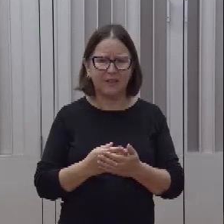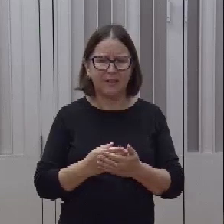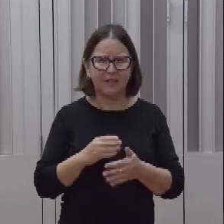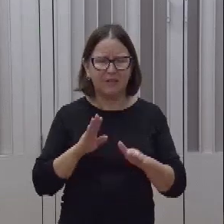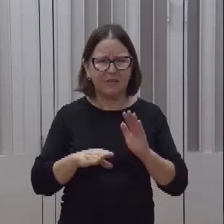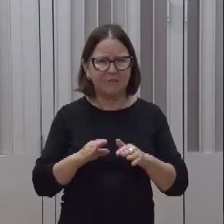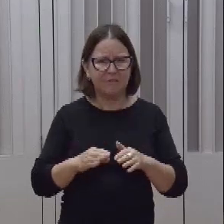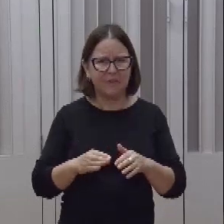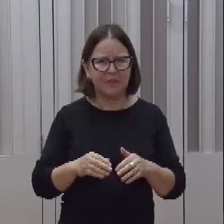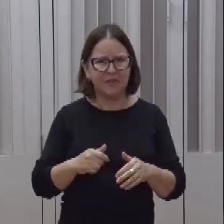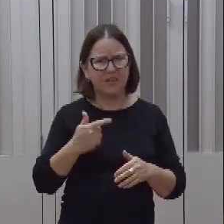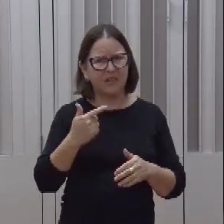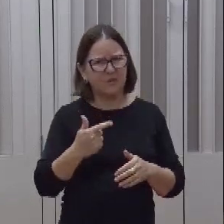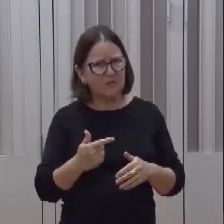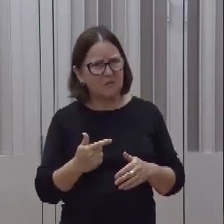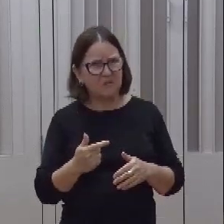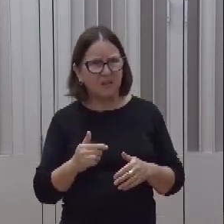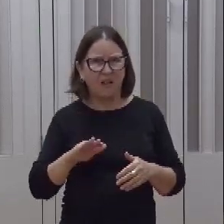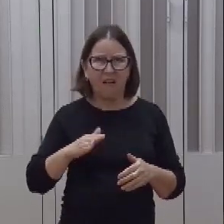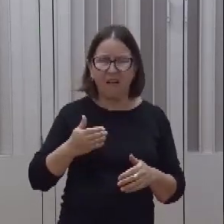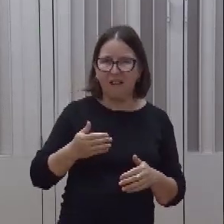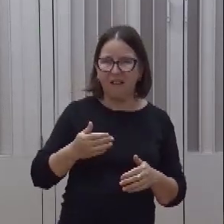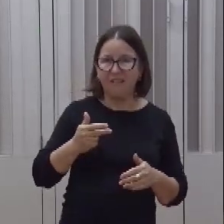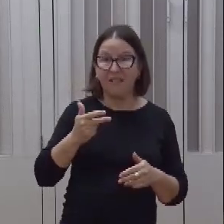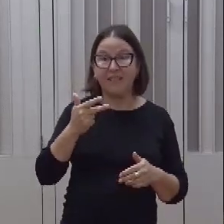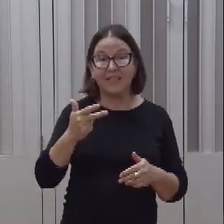Você imagina que riqueza.